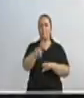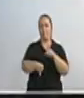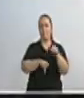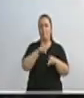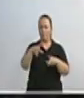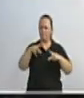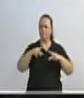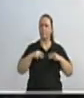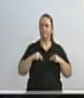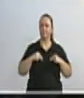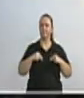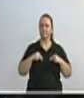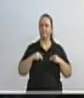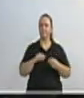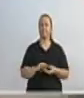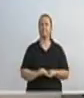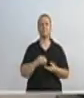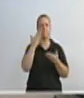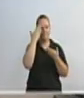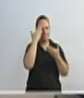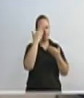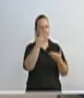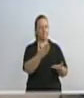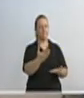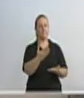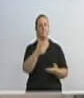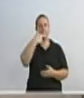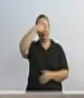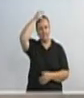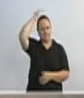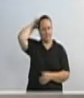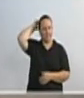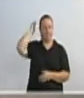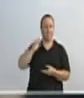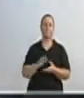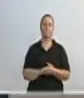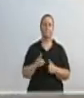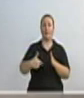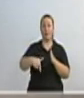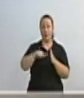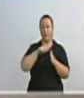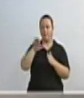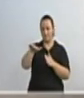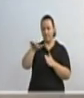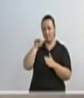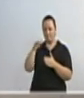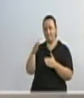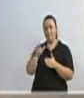Obrigado. Obrigado, vereador Adriano Pereira. Antes de chamar o próximo vereador, quero registrar a presença